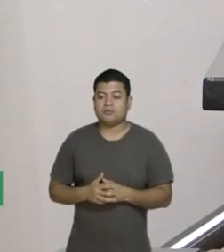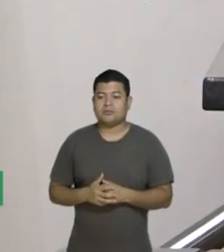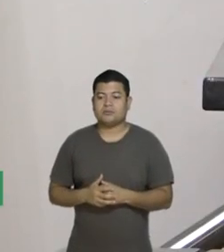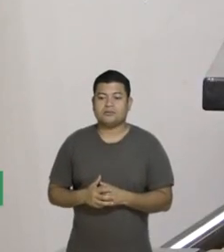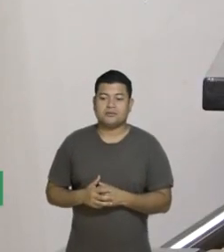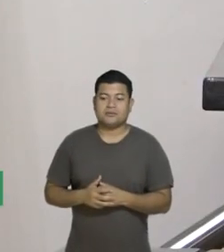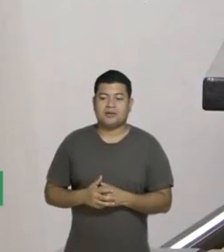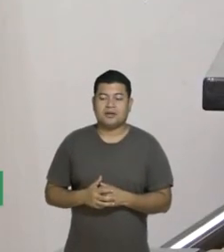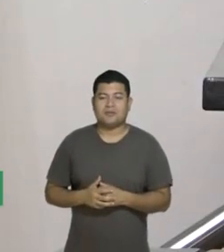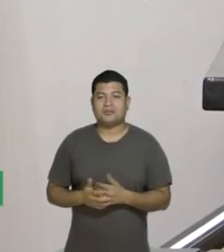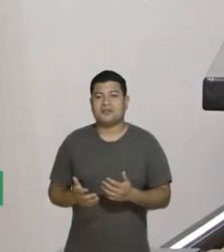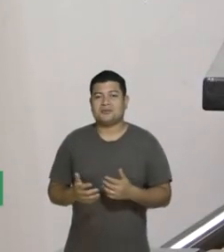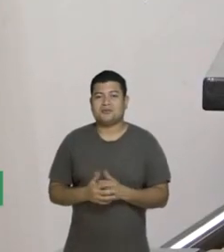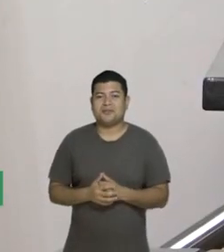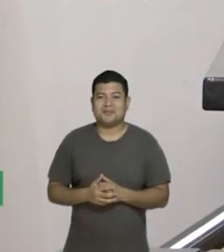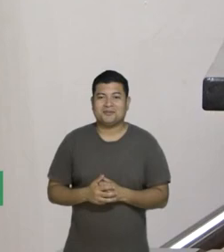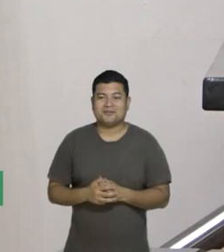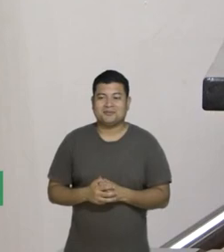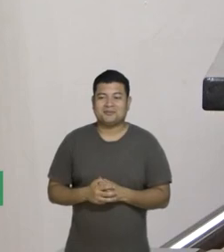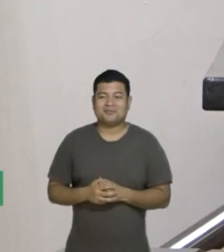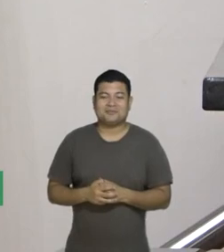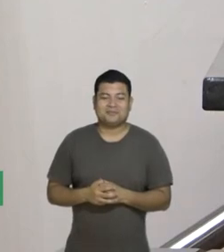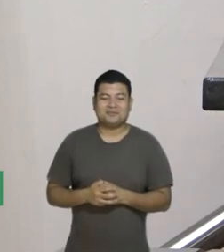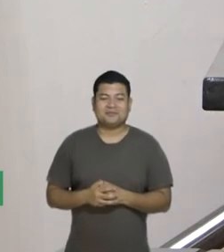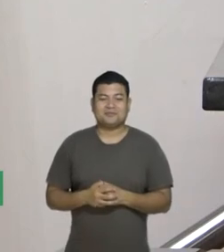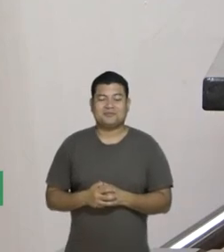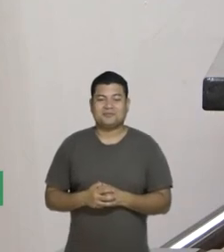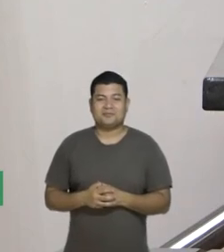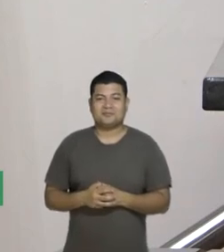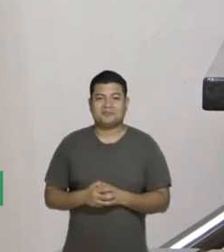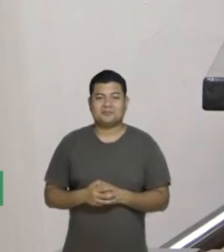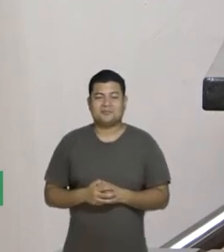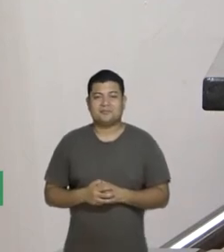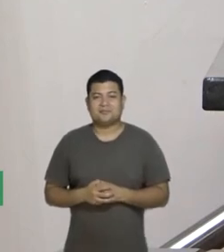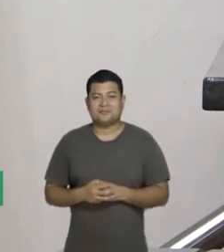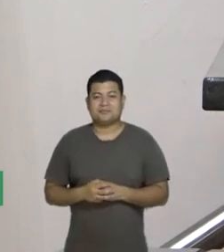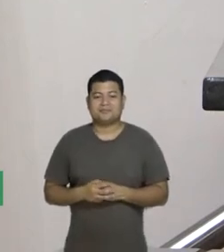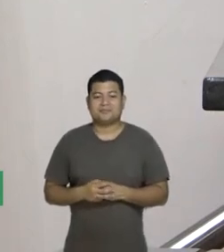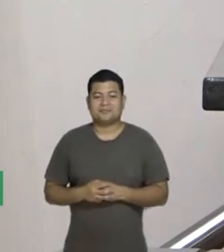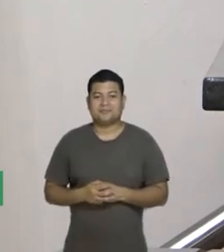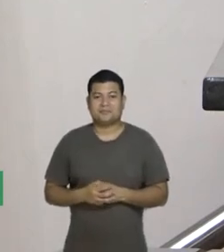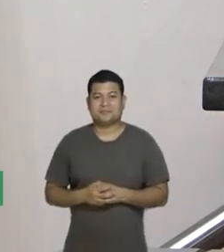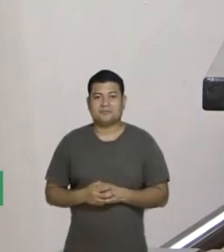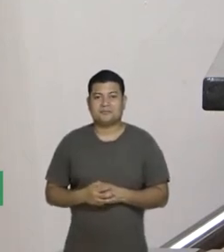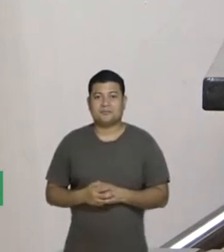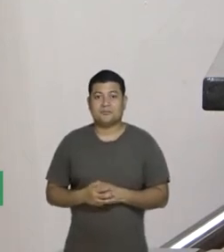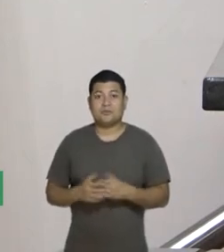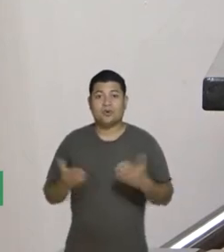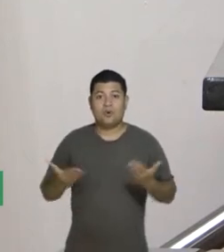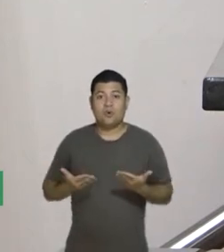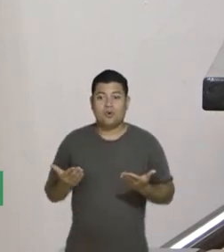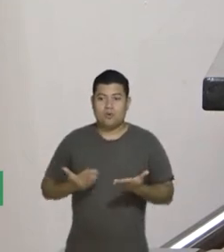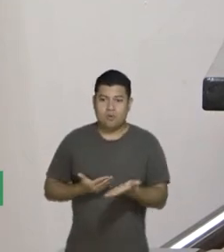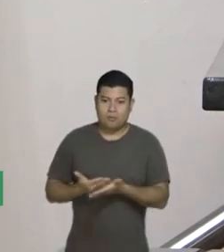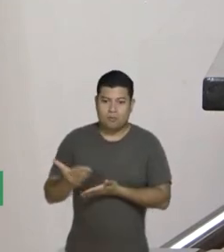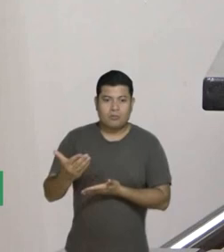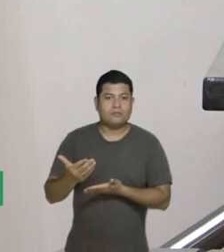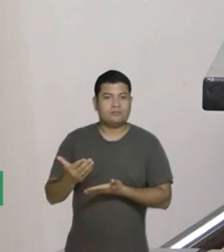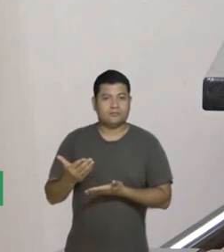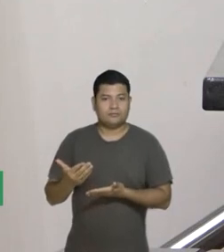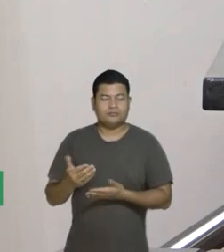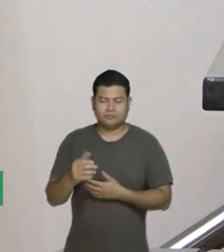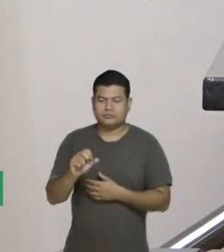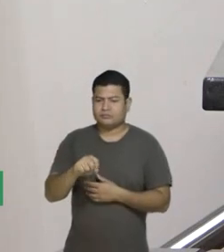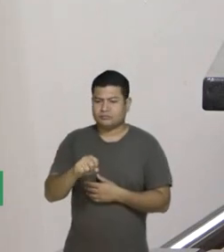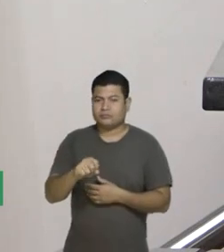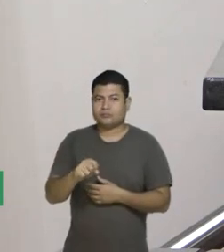realmente nos emociona que foram dias de muito trabalho. É, hoje inicia, sim, deputado